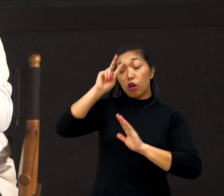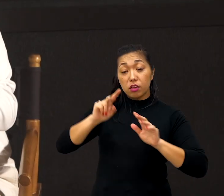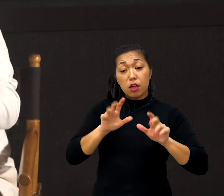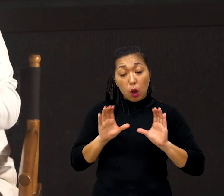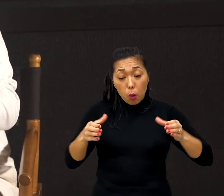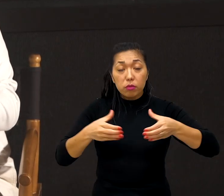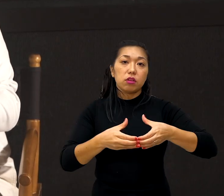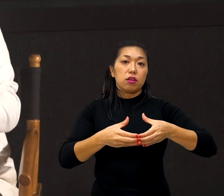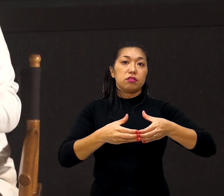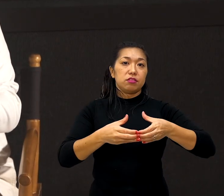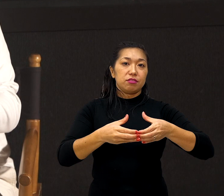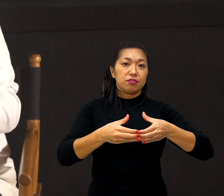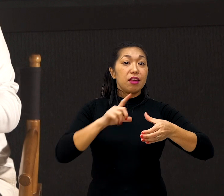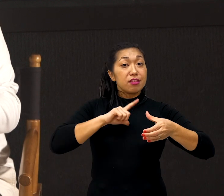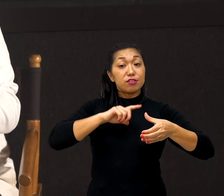Ela não poderia se acabar.